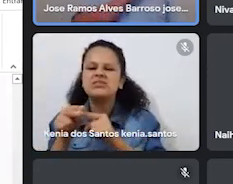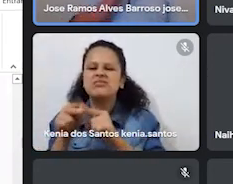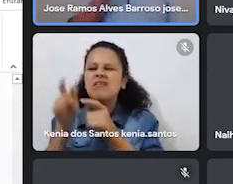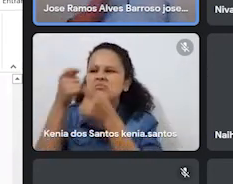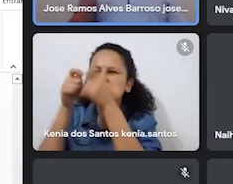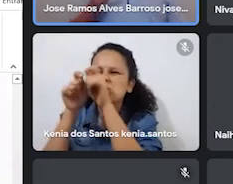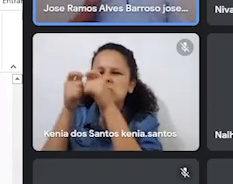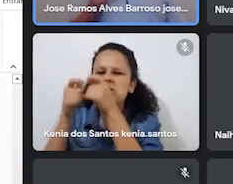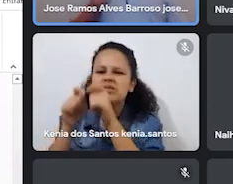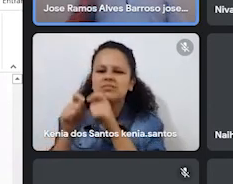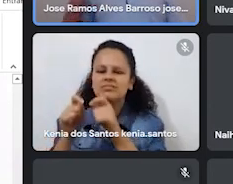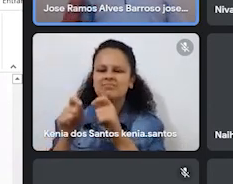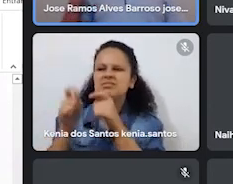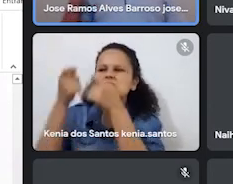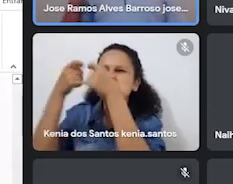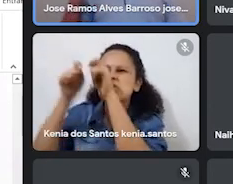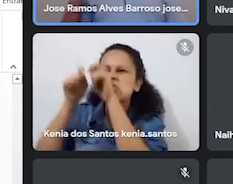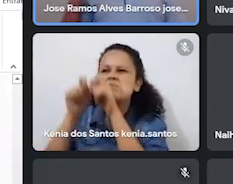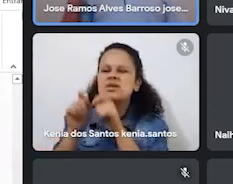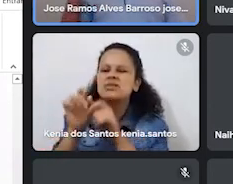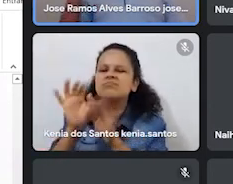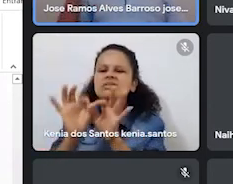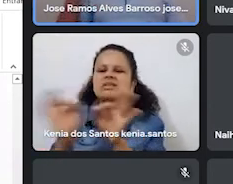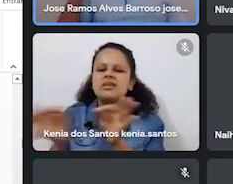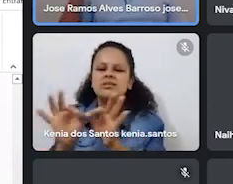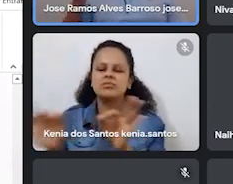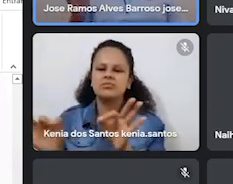é gambiarra, não, é um ajeito técnico.